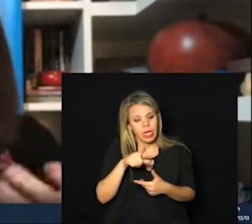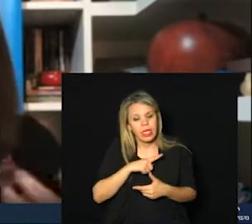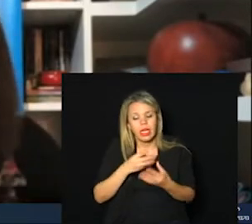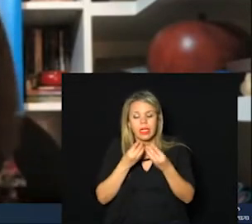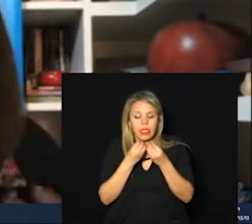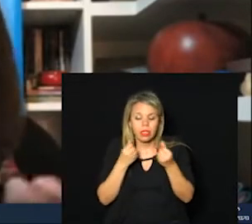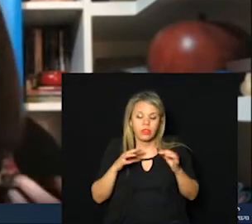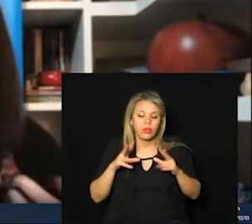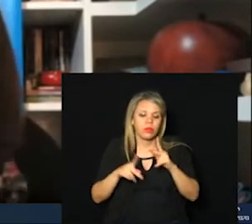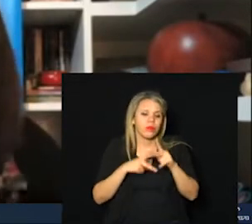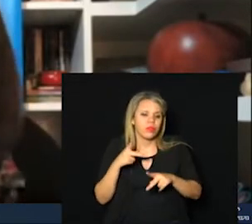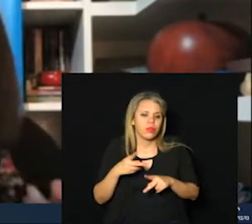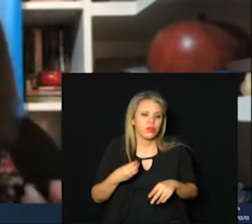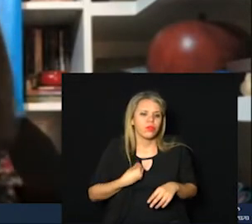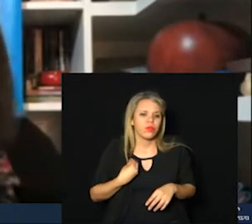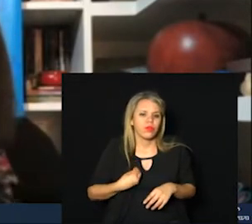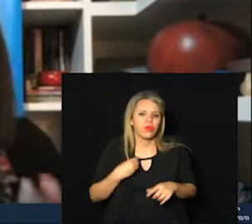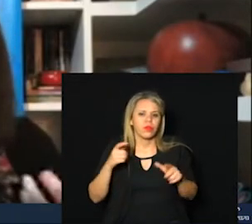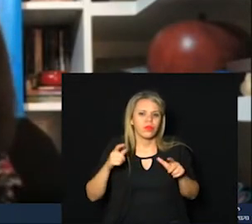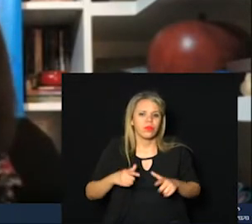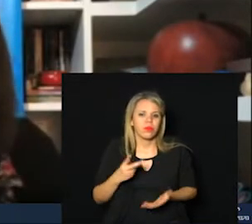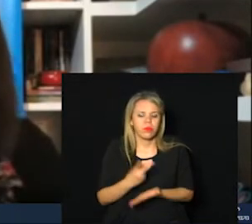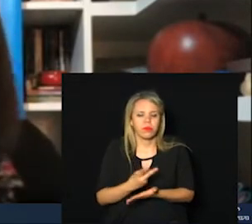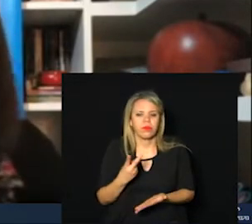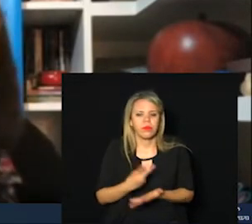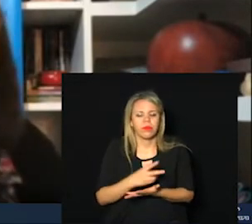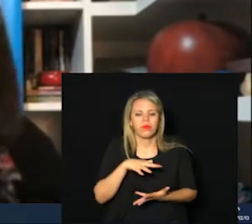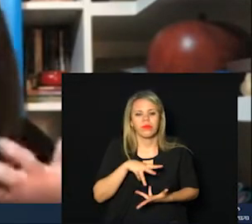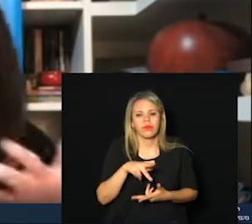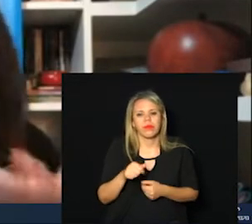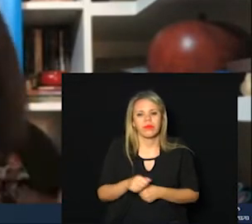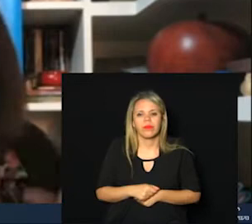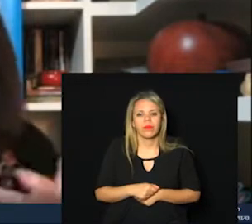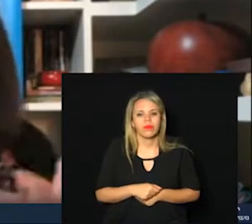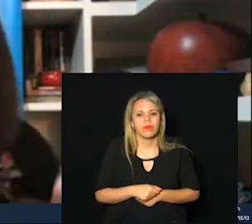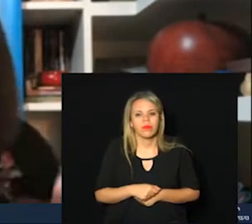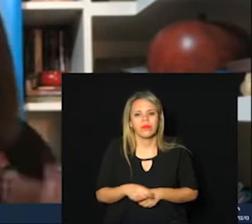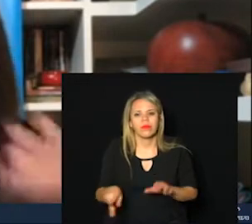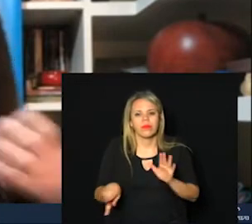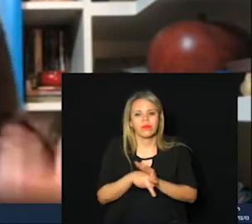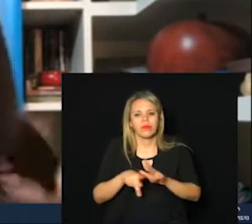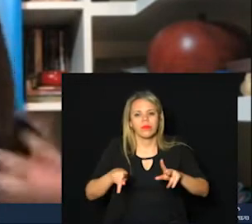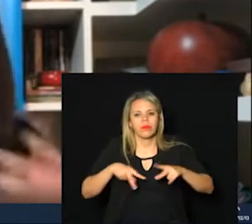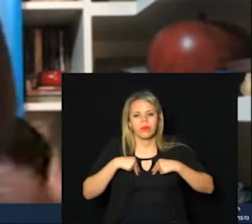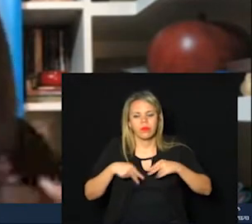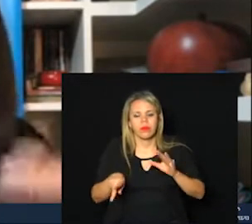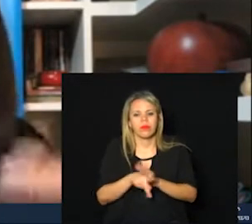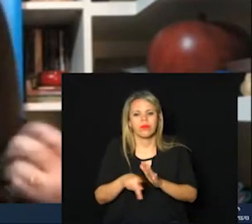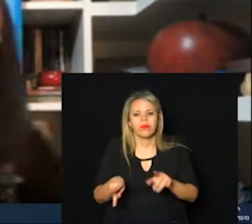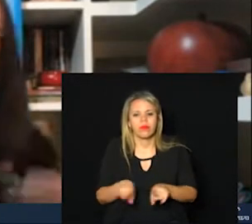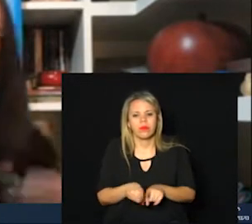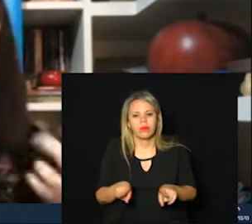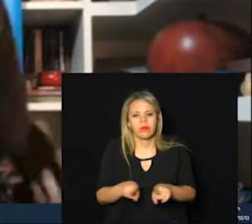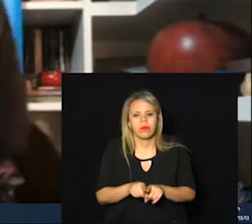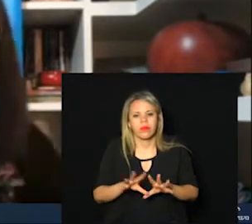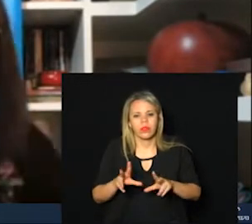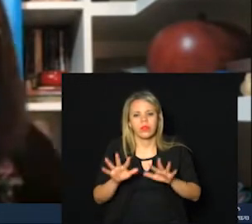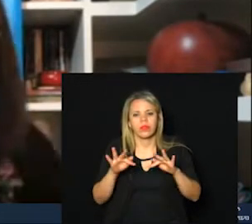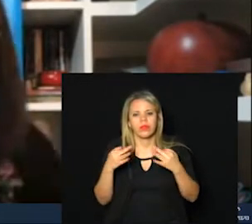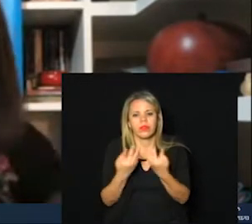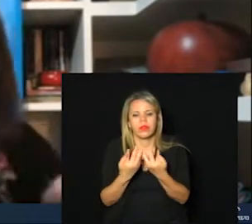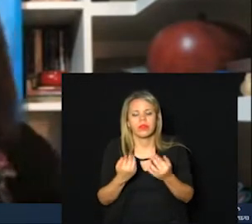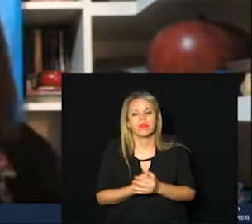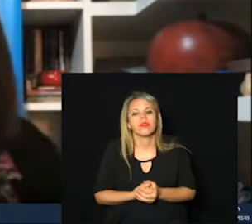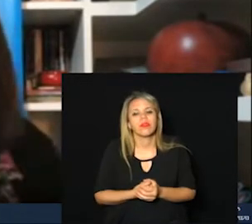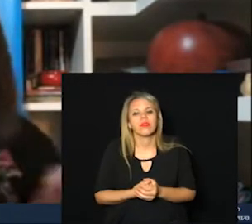todos habitantes do mesmo planeta e pertencemos também todos à mesma família, que é